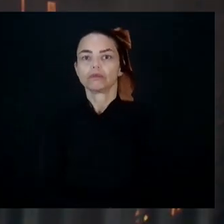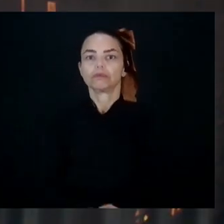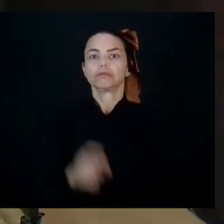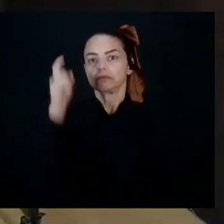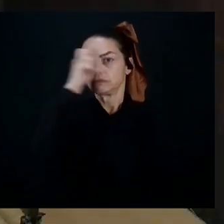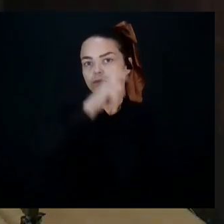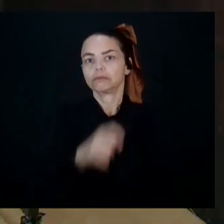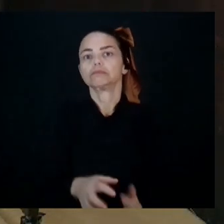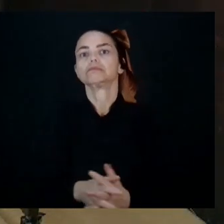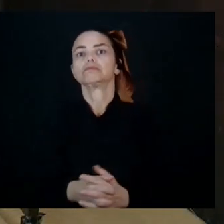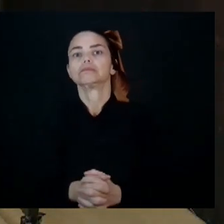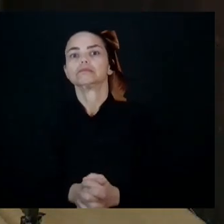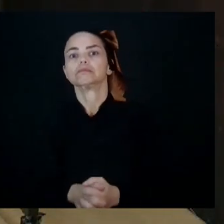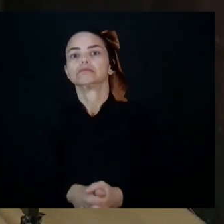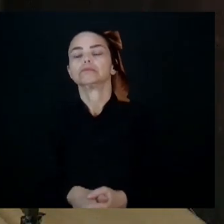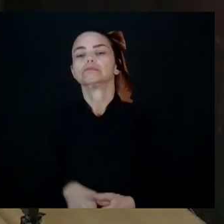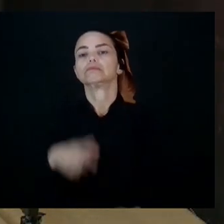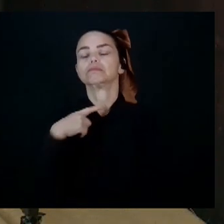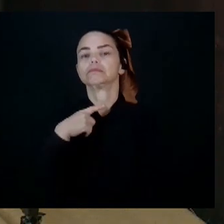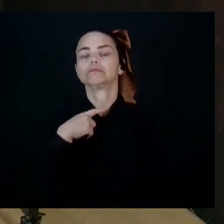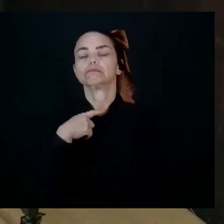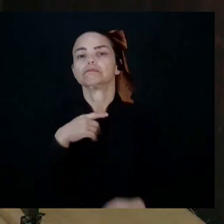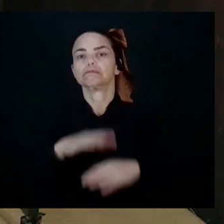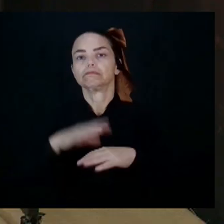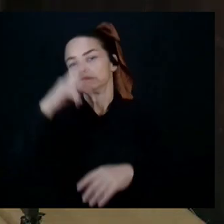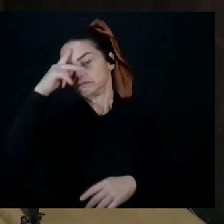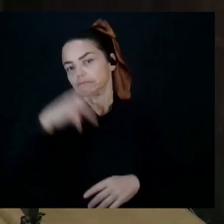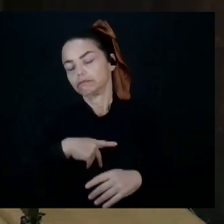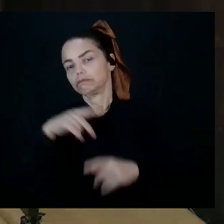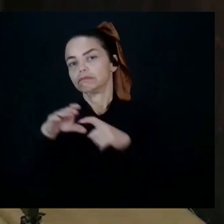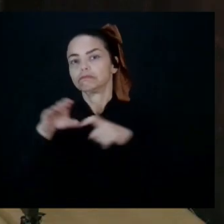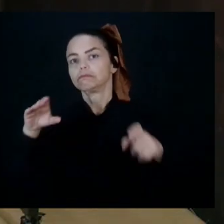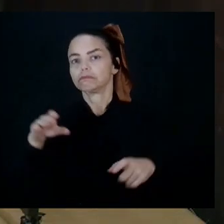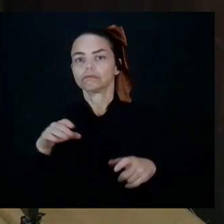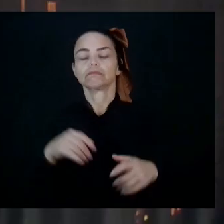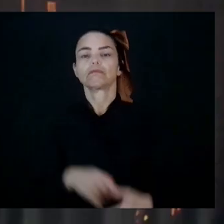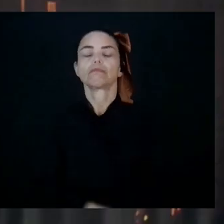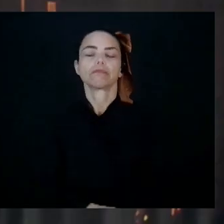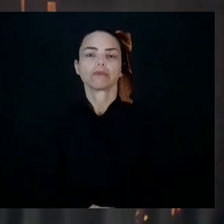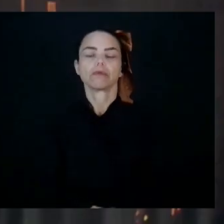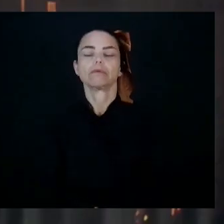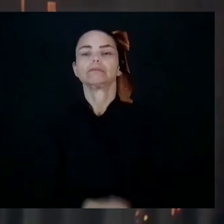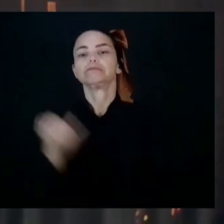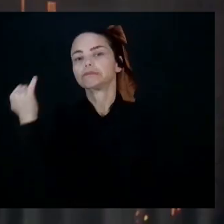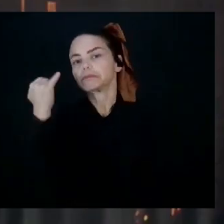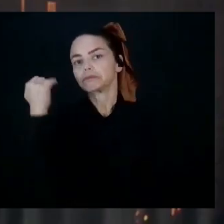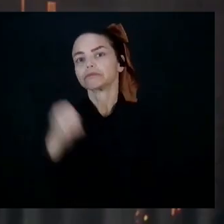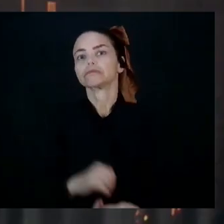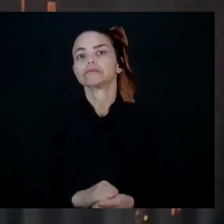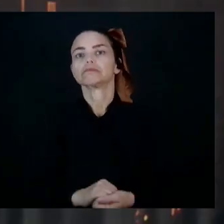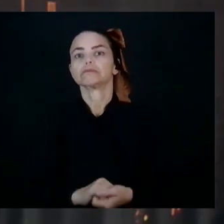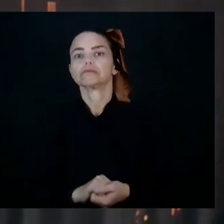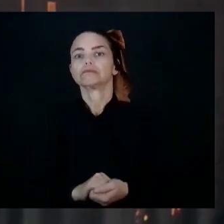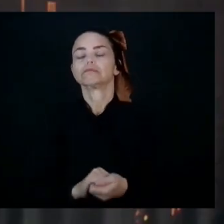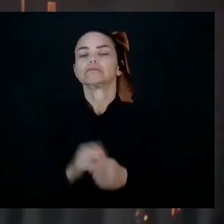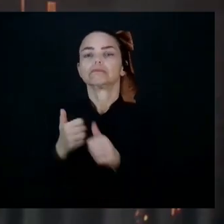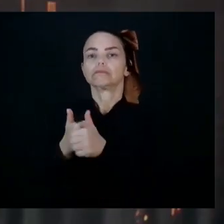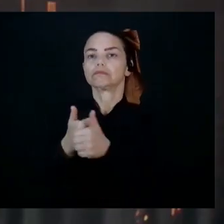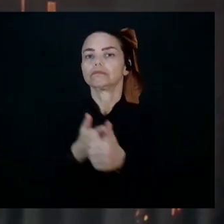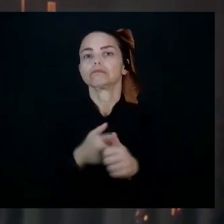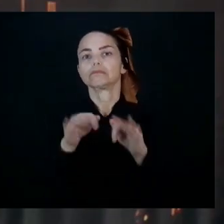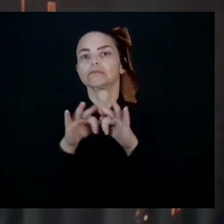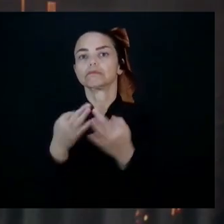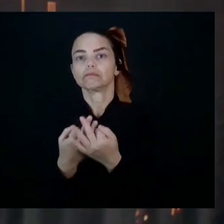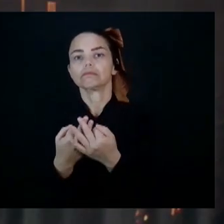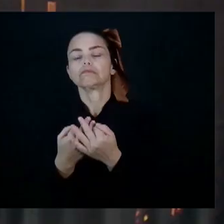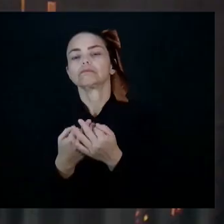Porque daí você tira a autonomia, né? Você tira a autonomia. Por isso a importância desse acompanhamento familiar. A gente está falando dos